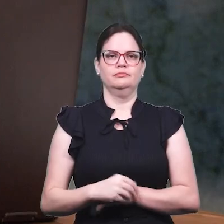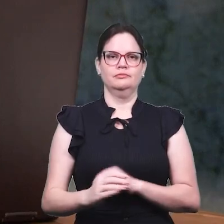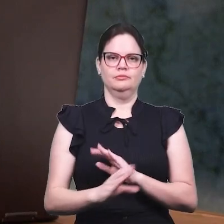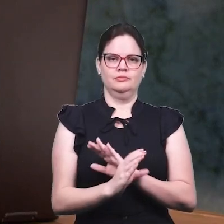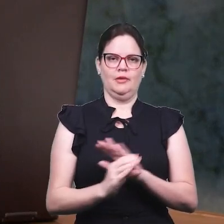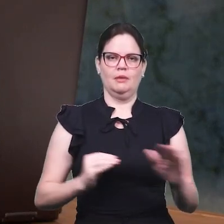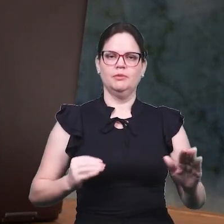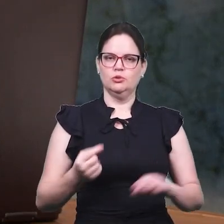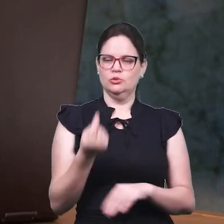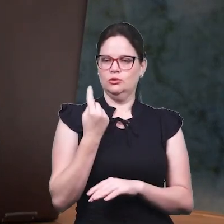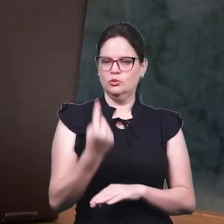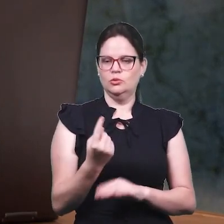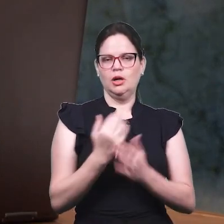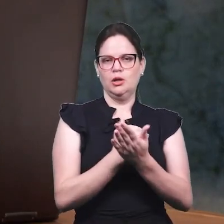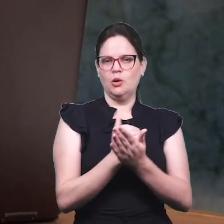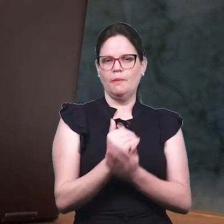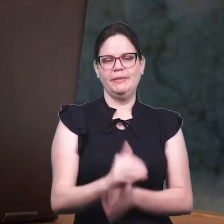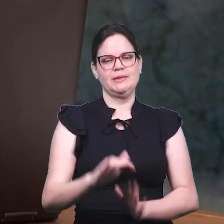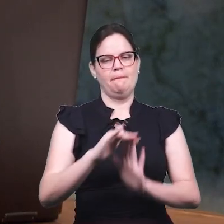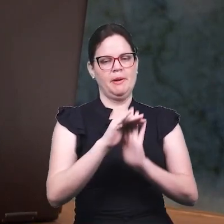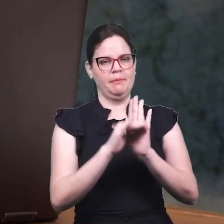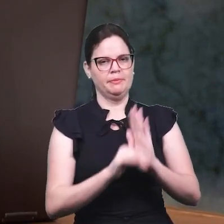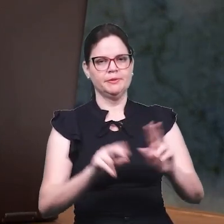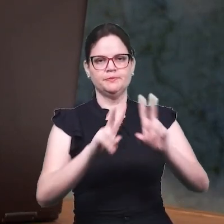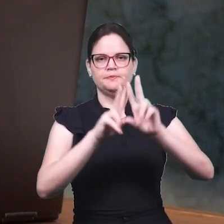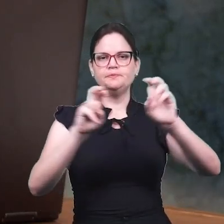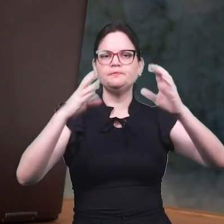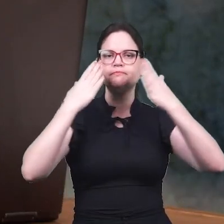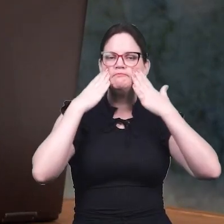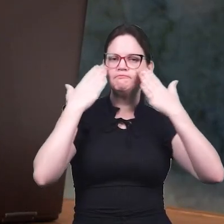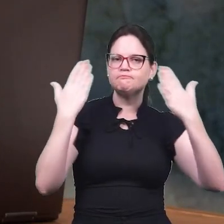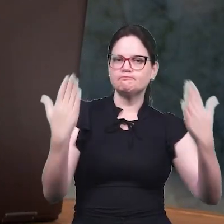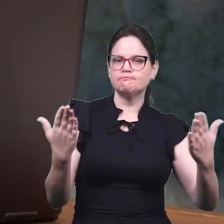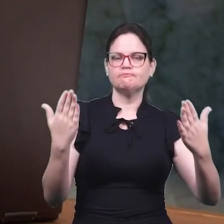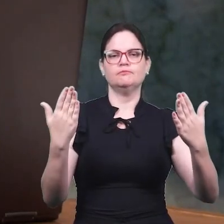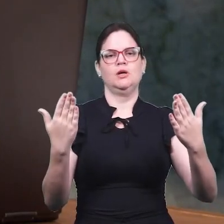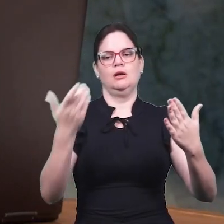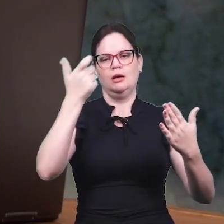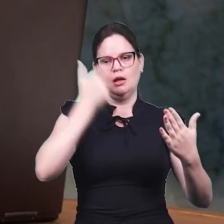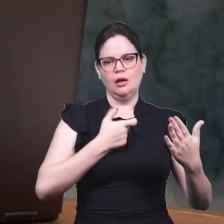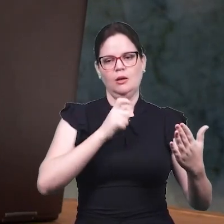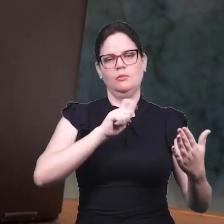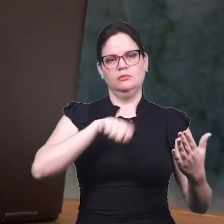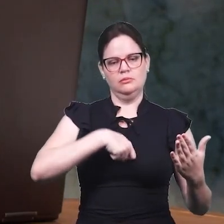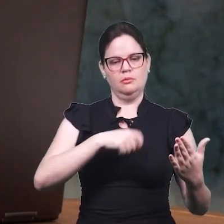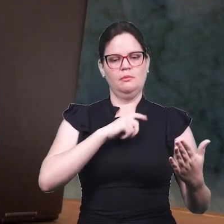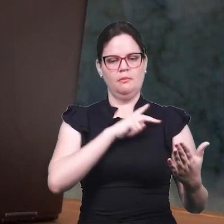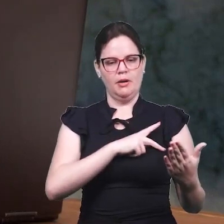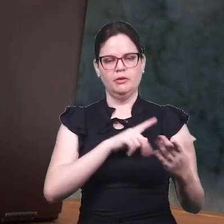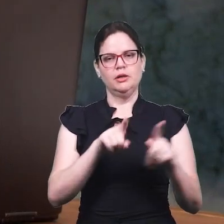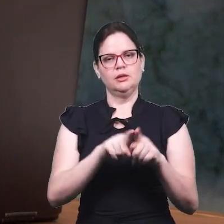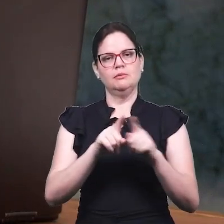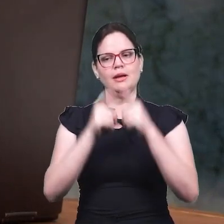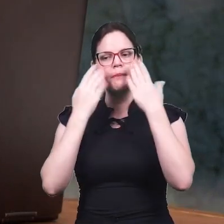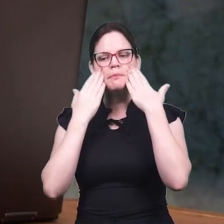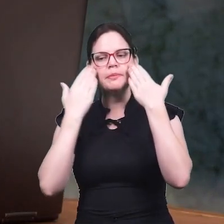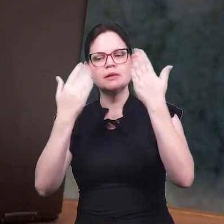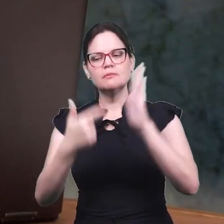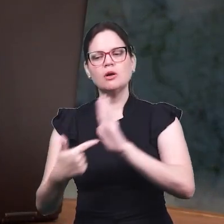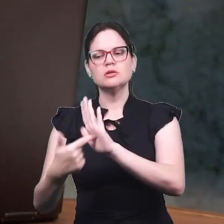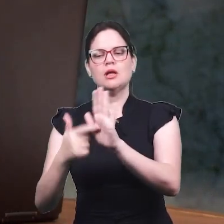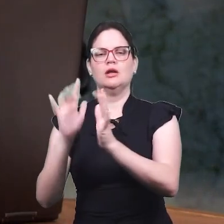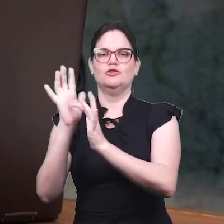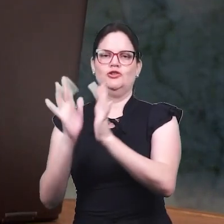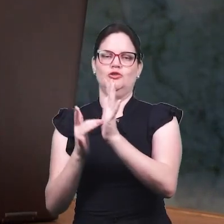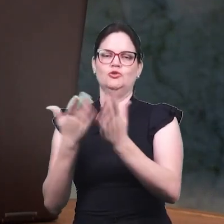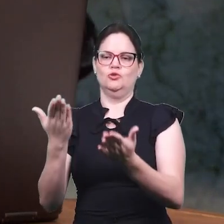capítulo, ele se desenvolve nesta apresentação e Paulo dizendo que estava